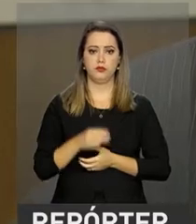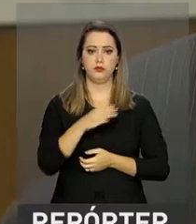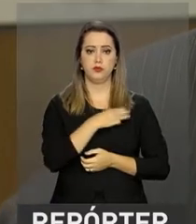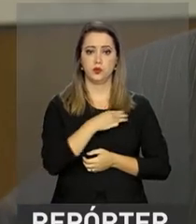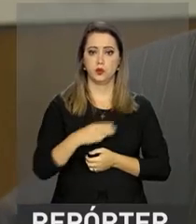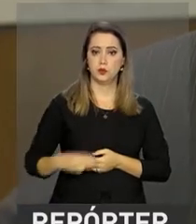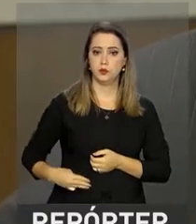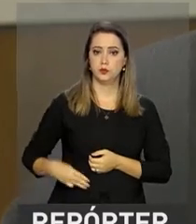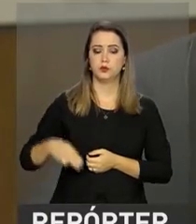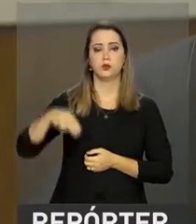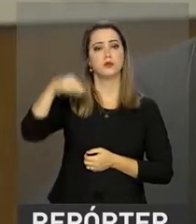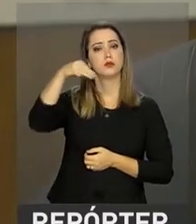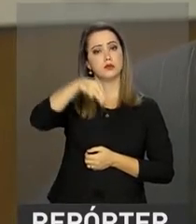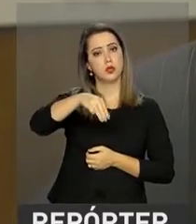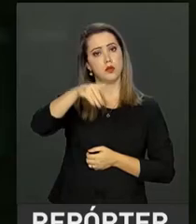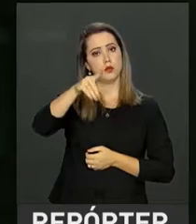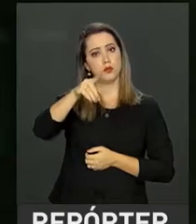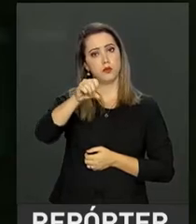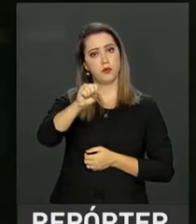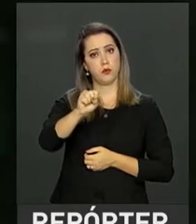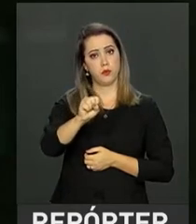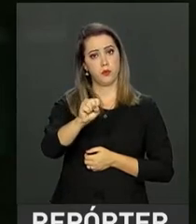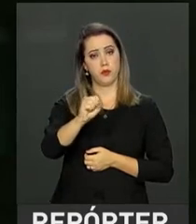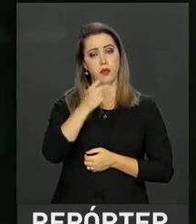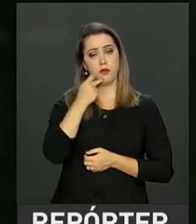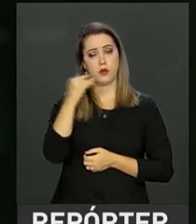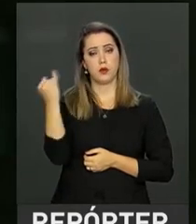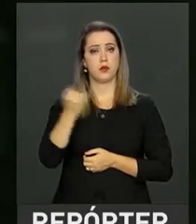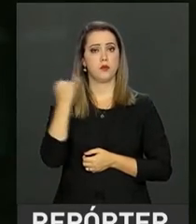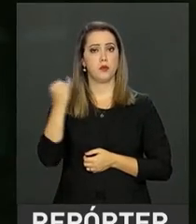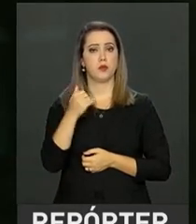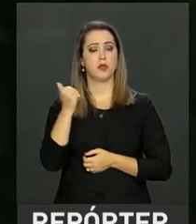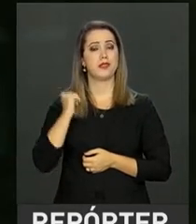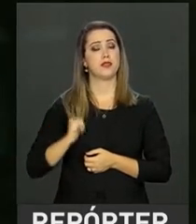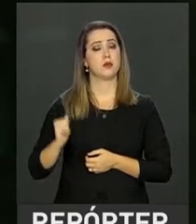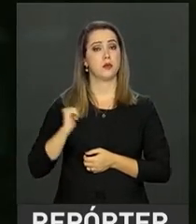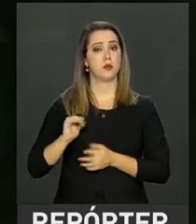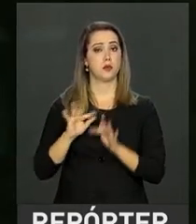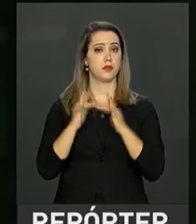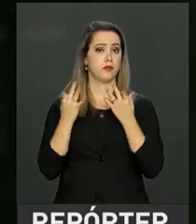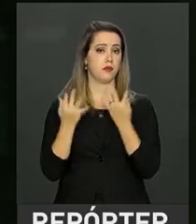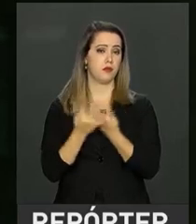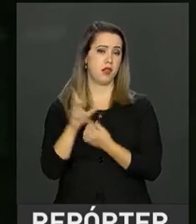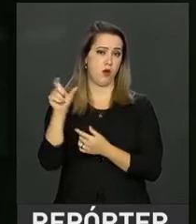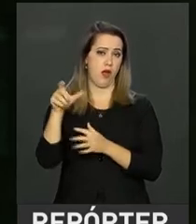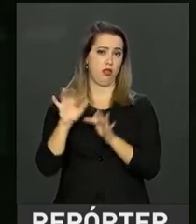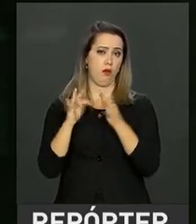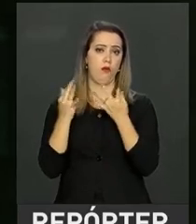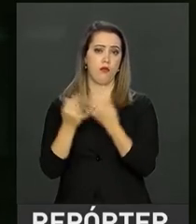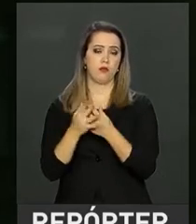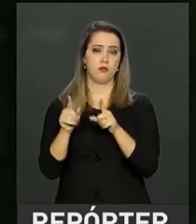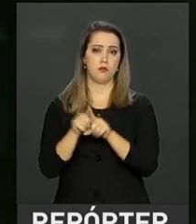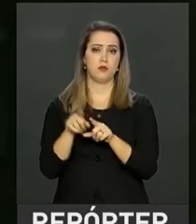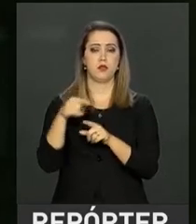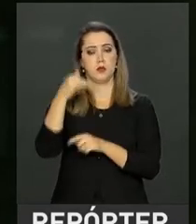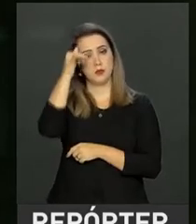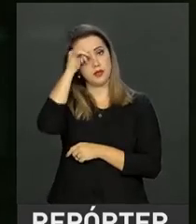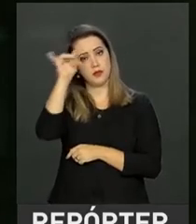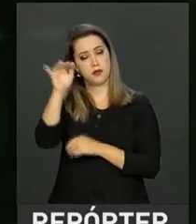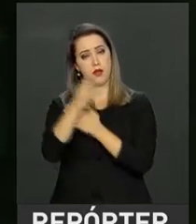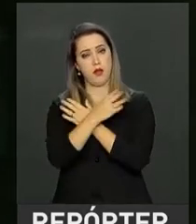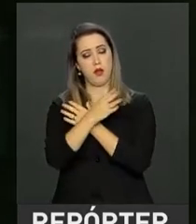social osmar terra comentou sobre a importância do programa bolsa família na complementação de renda e no combate à extrema pobreza